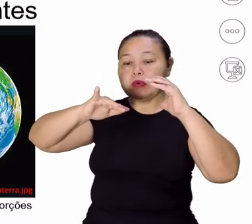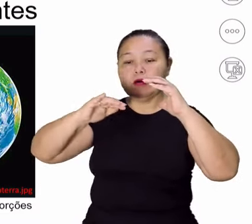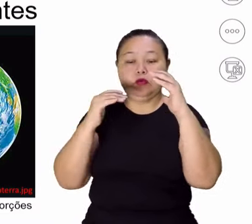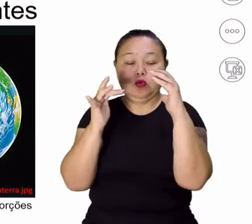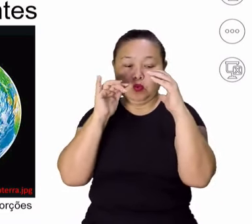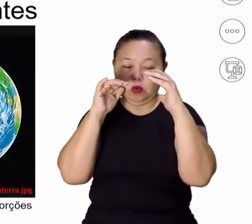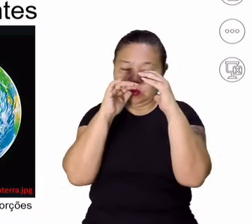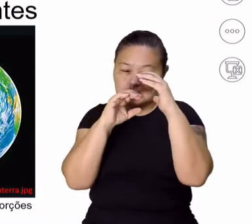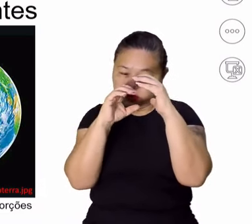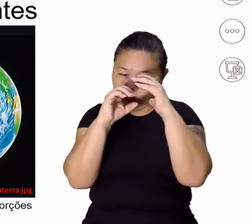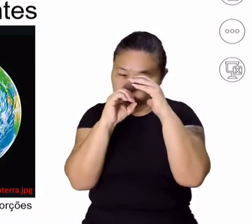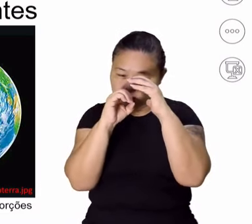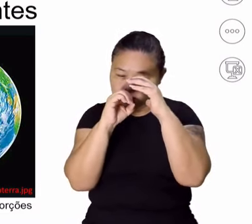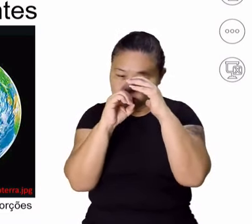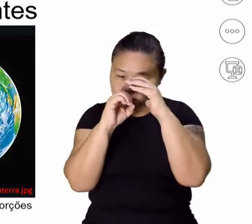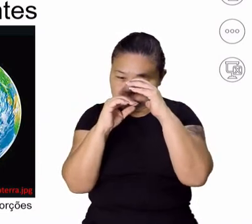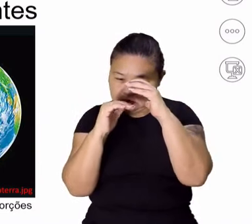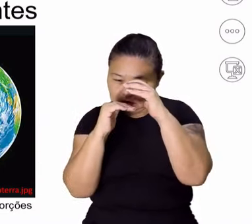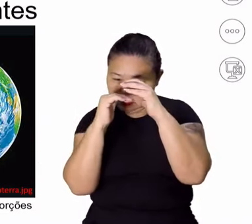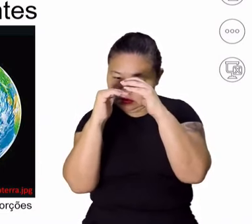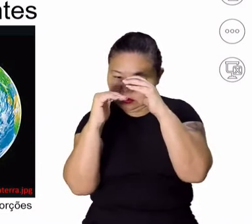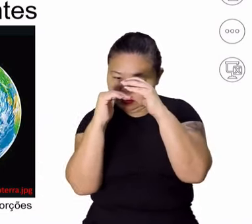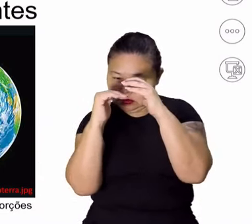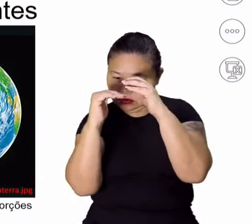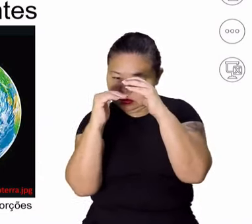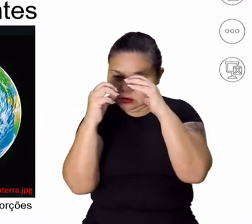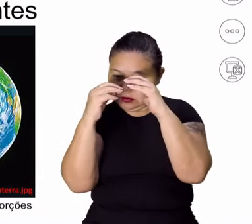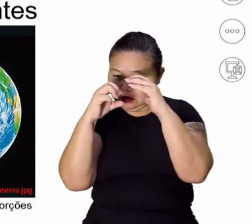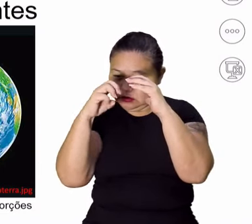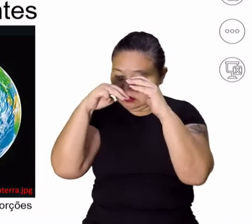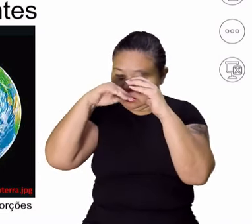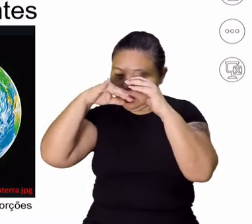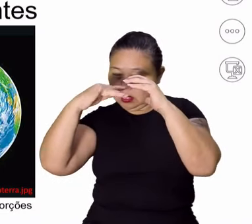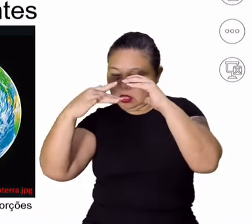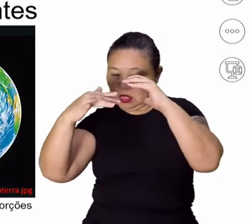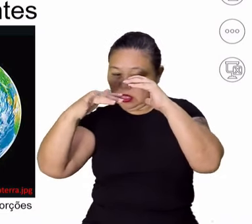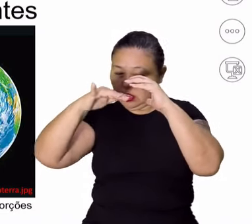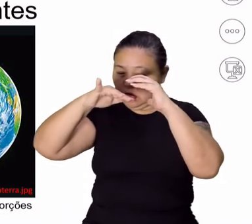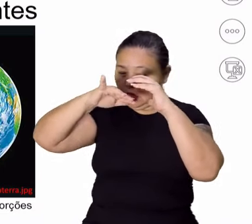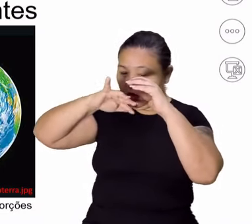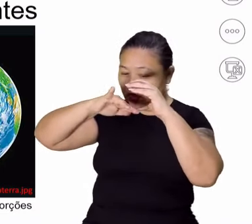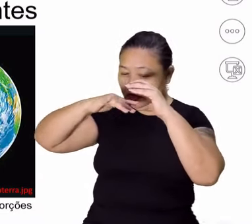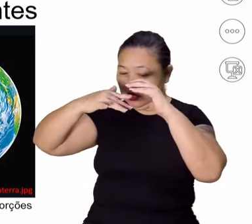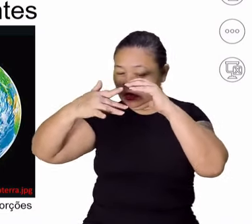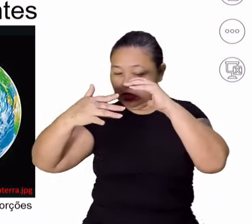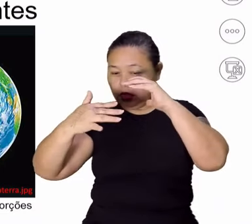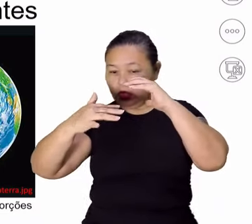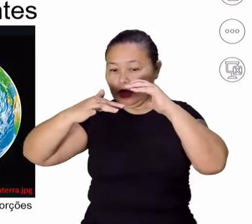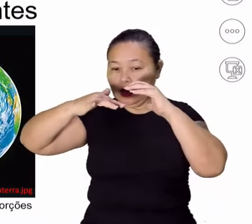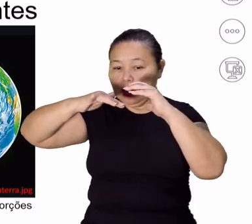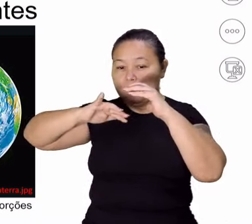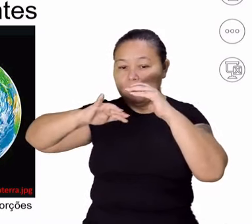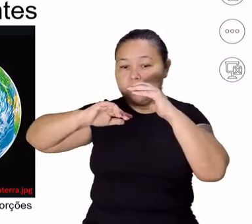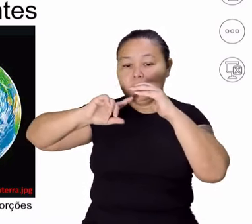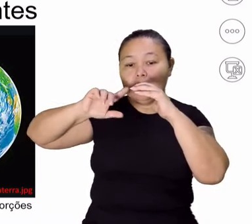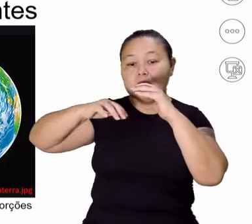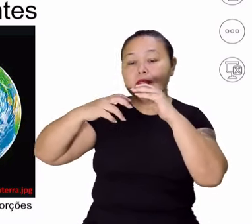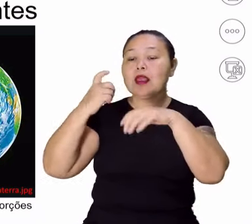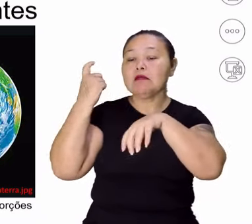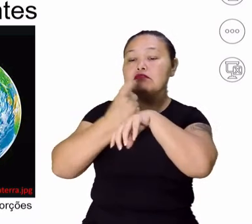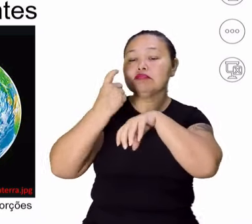ali, ó, núcleo interno. Aí, tem... Acima, você tem a parte fluida, né? Que é mais fluida, o nome fala. E a parte